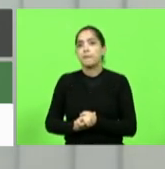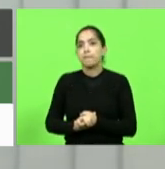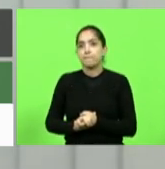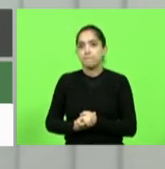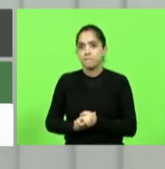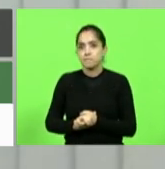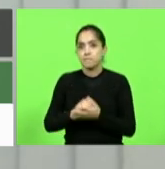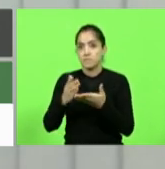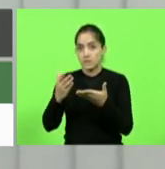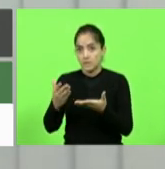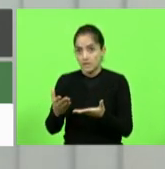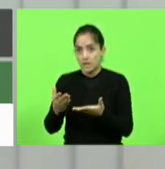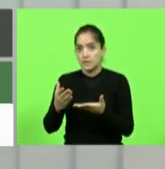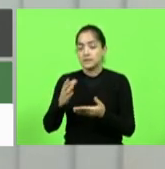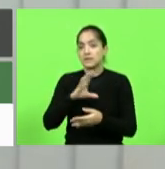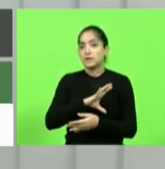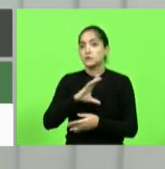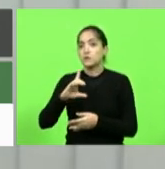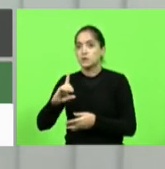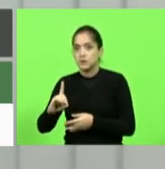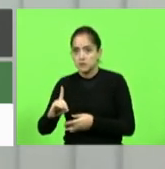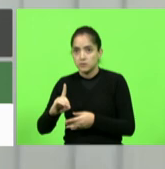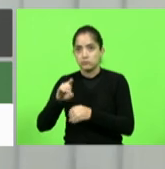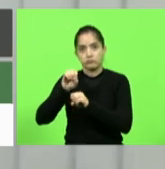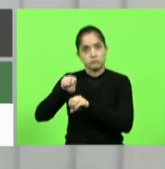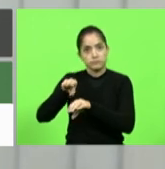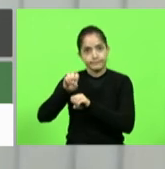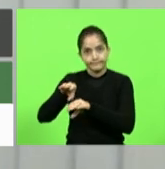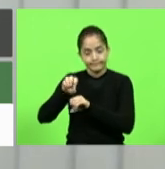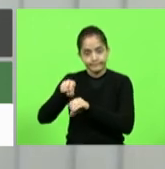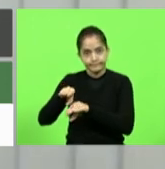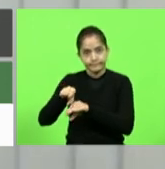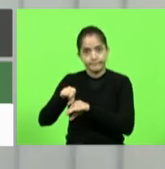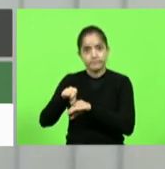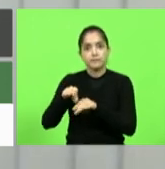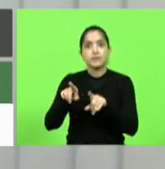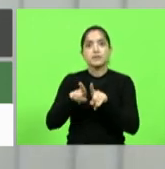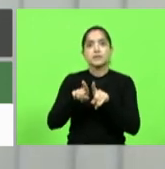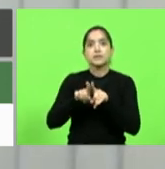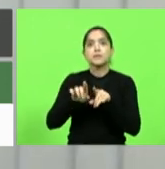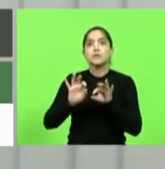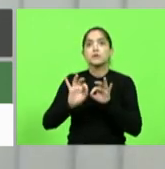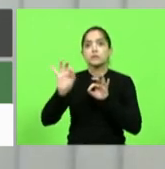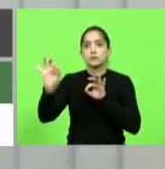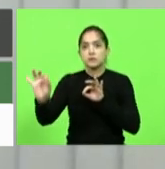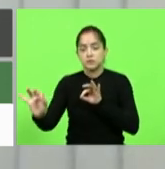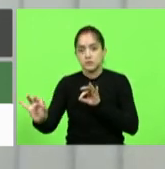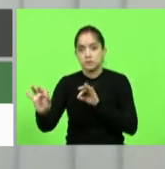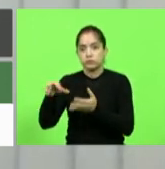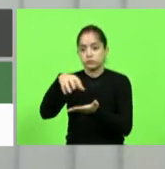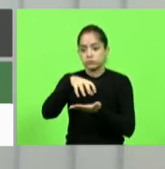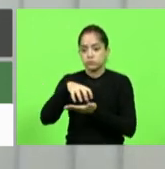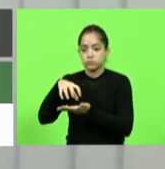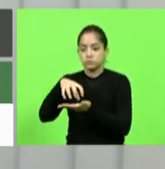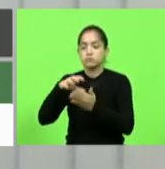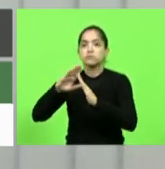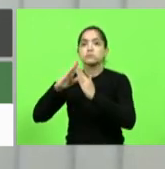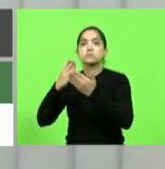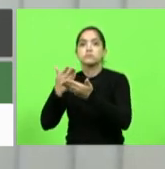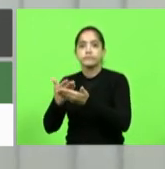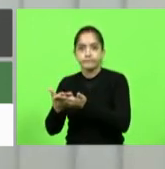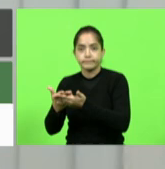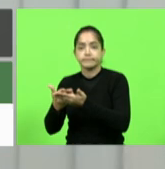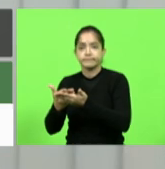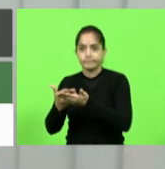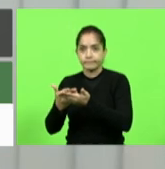constituídos nas coordenadorias regionais de educação e com extensão nas unidades escolares por meio